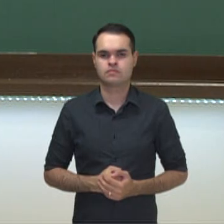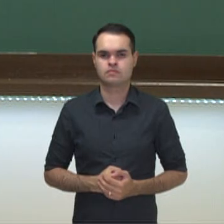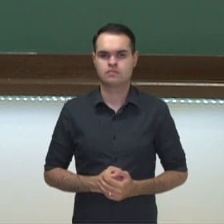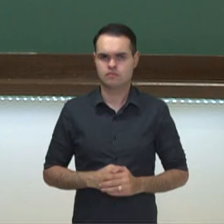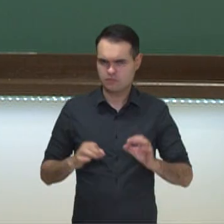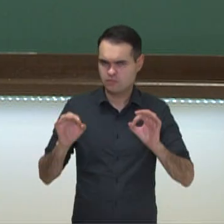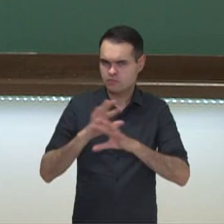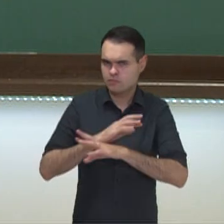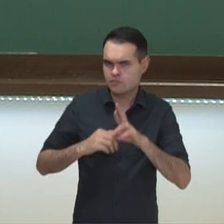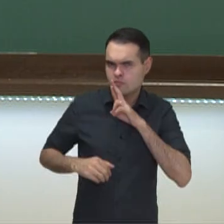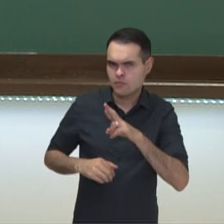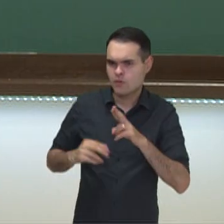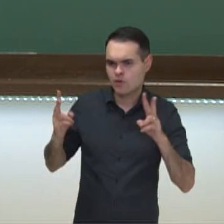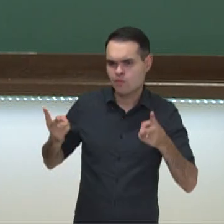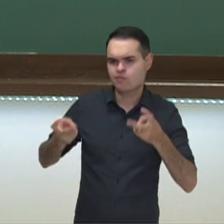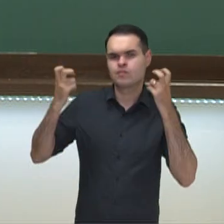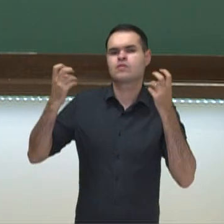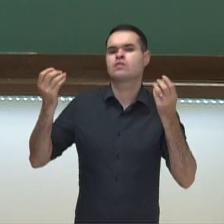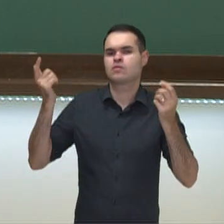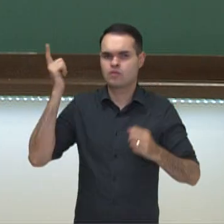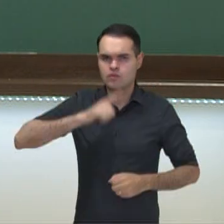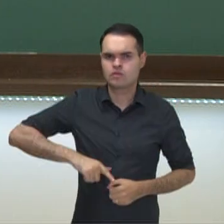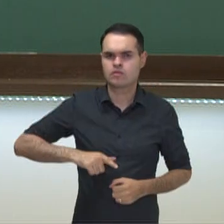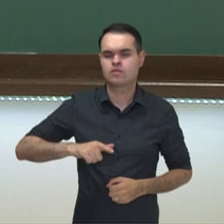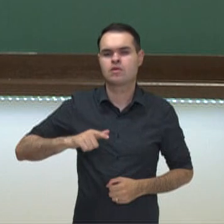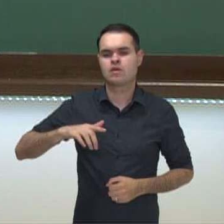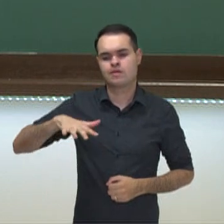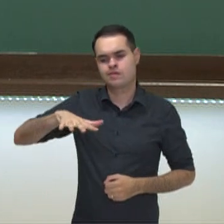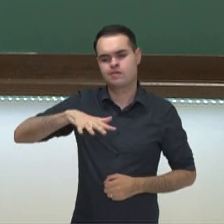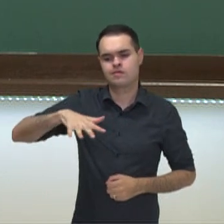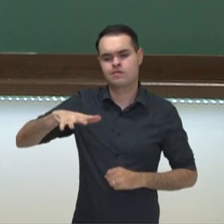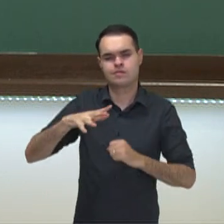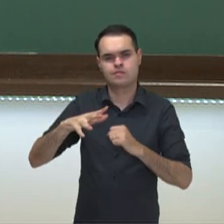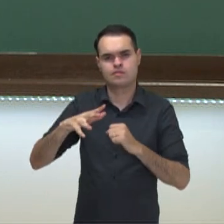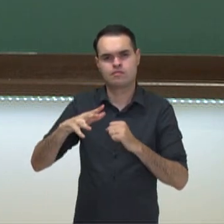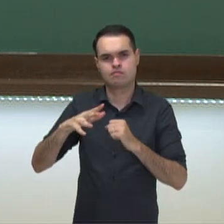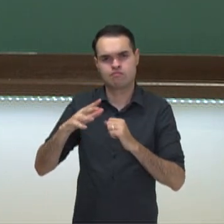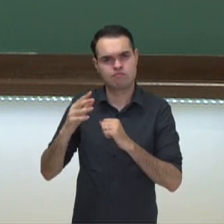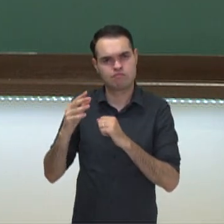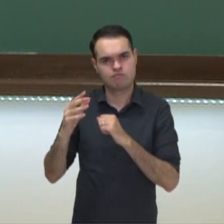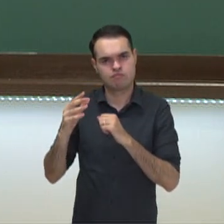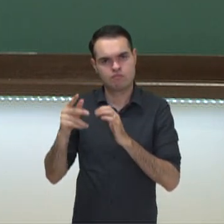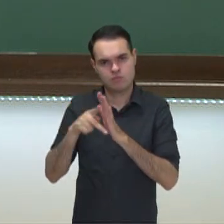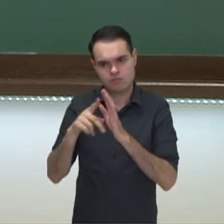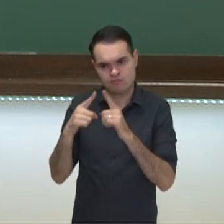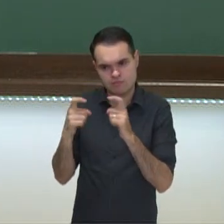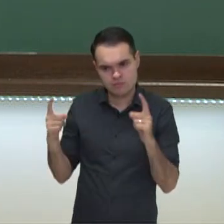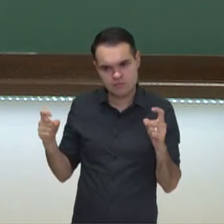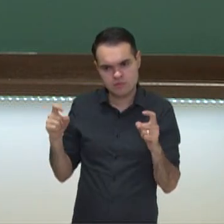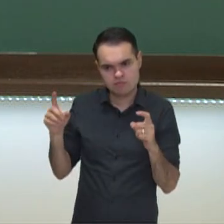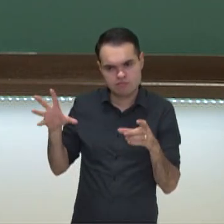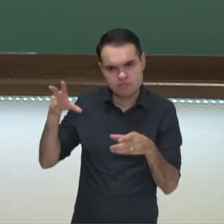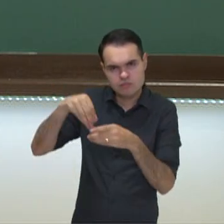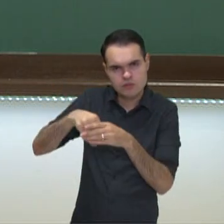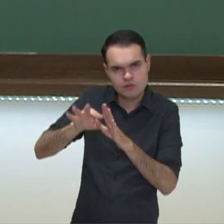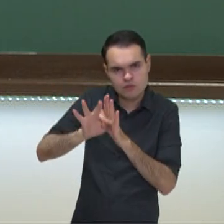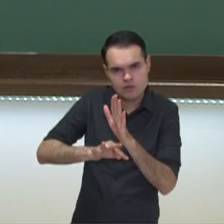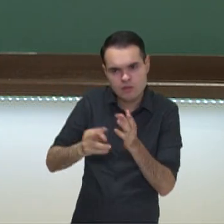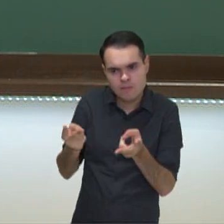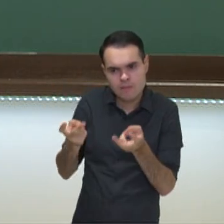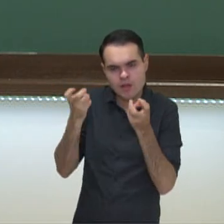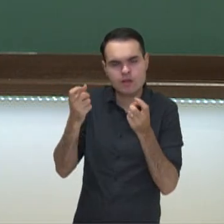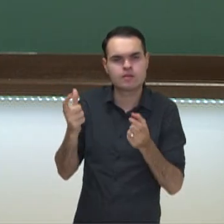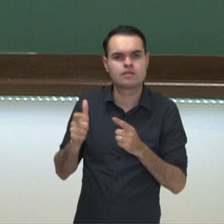Respondeu. Conseguiu perceber como o campo científico é introduzido também no texto? Primeiro temos uma percepção,